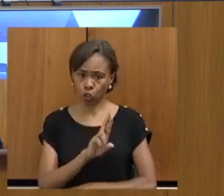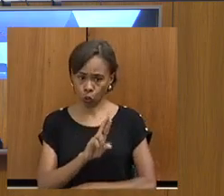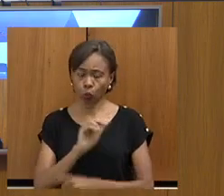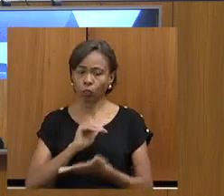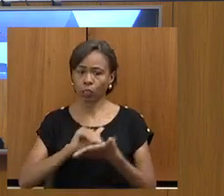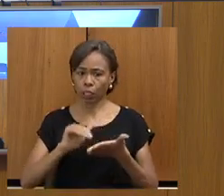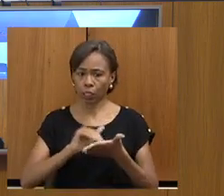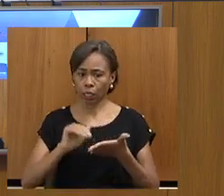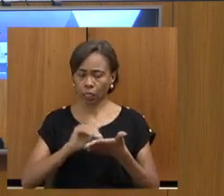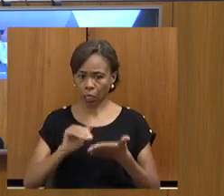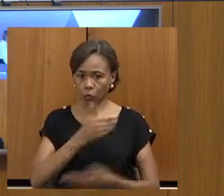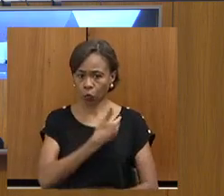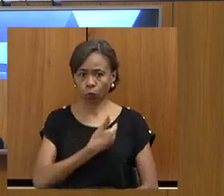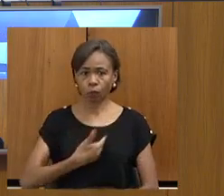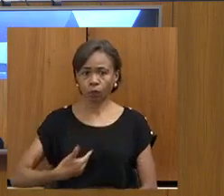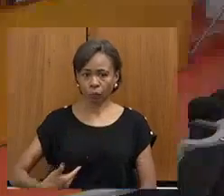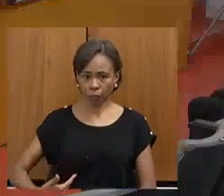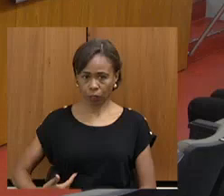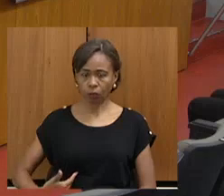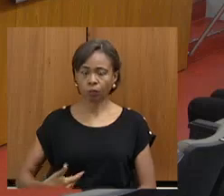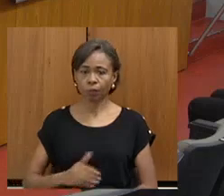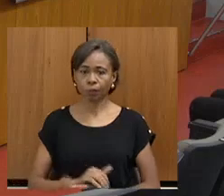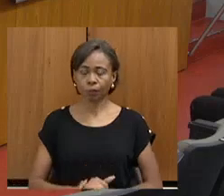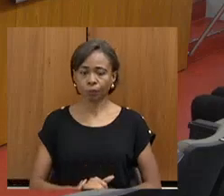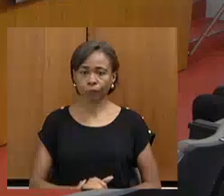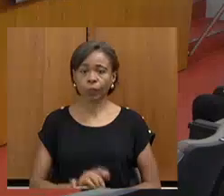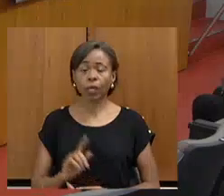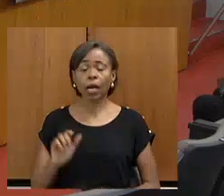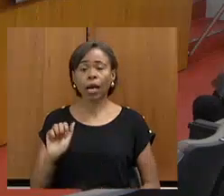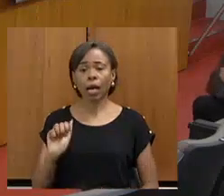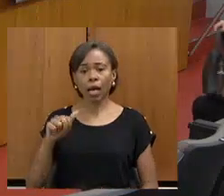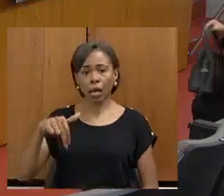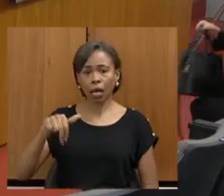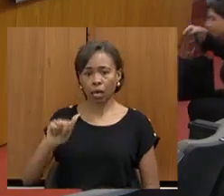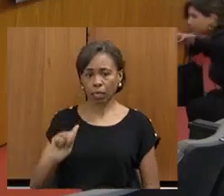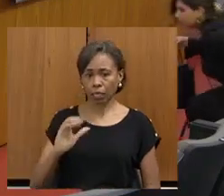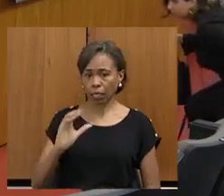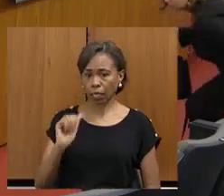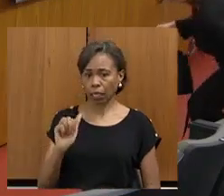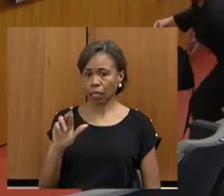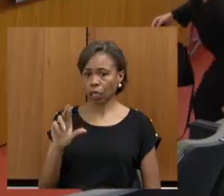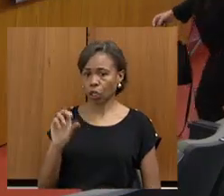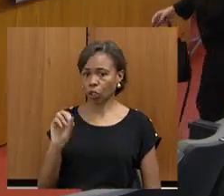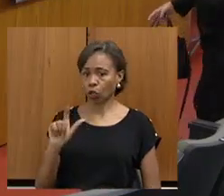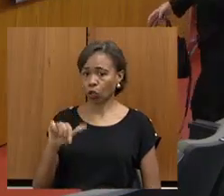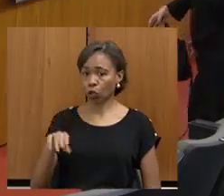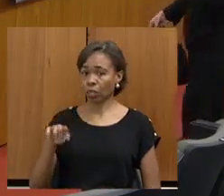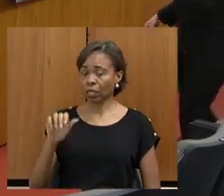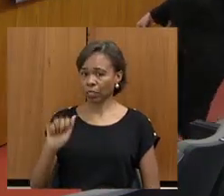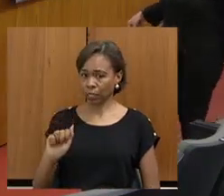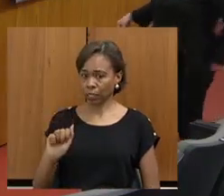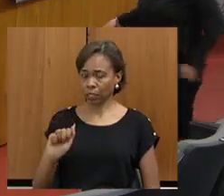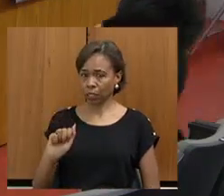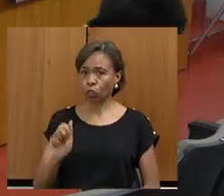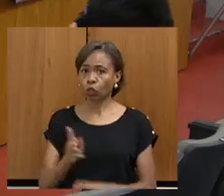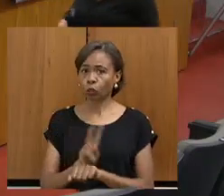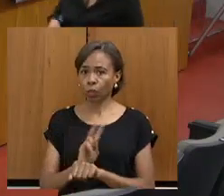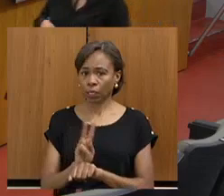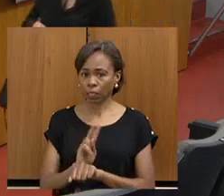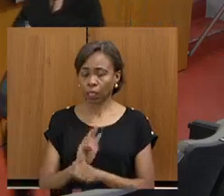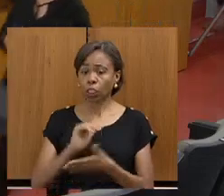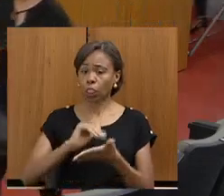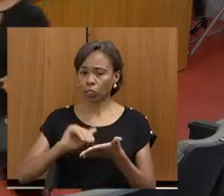de Estado de Governo. A Ana Carolina Gusmão, superintendente de Participação e Diálogos Sociais da